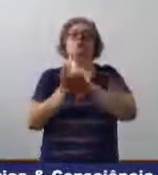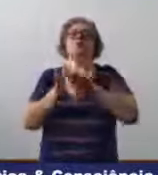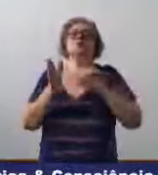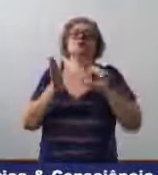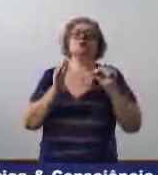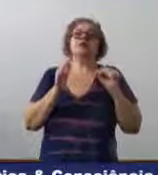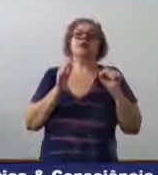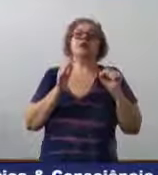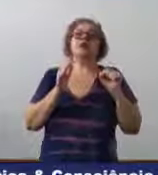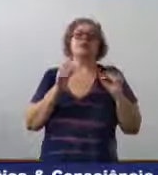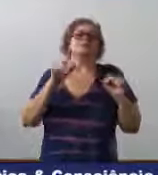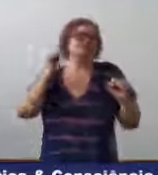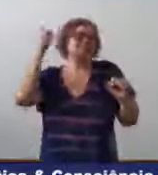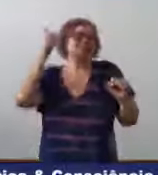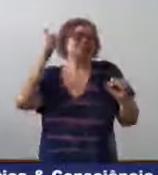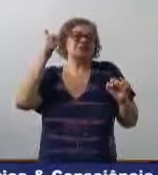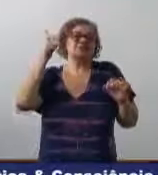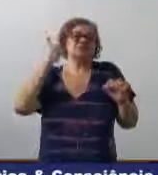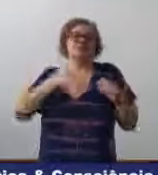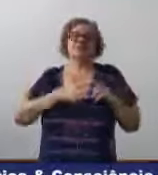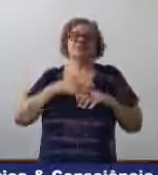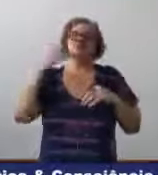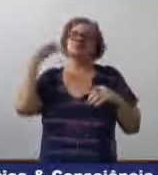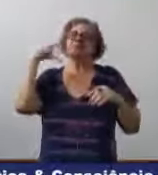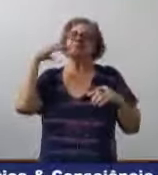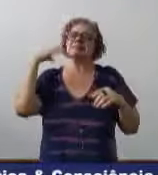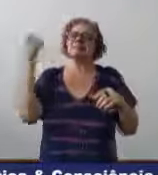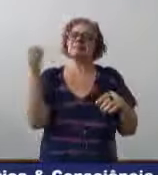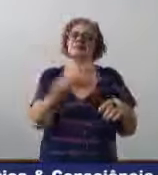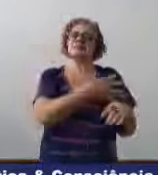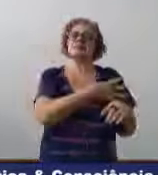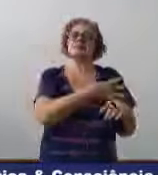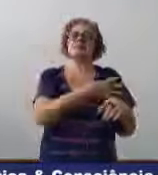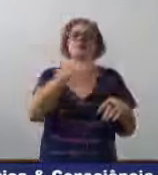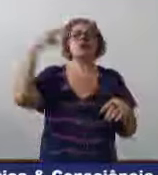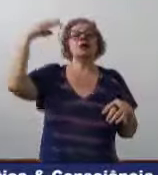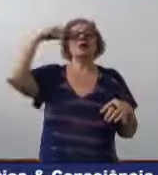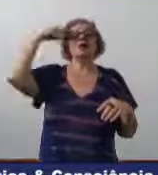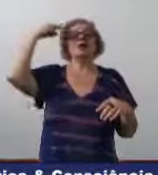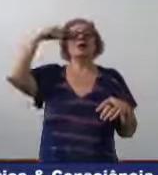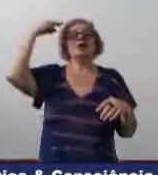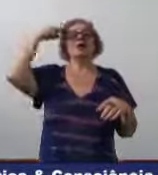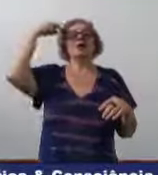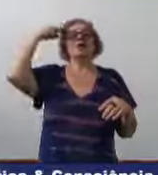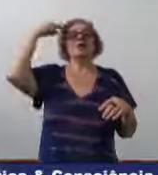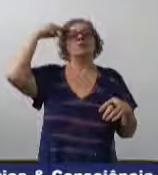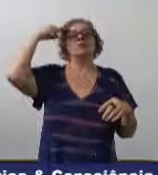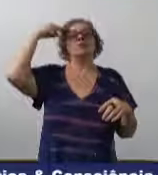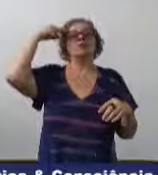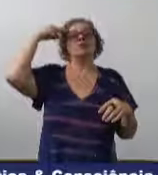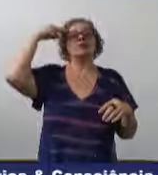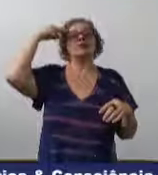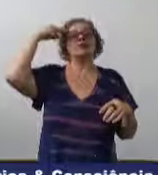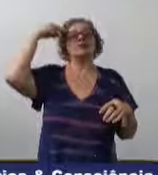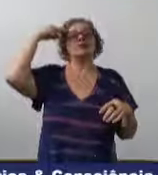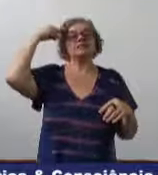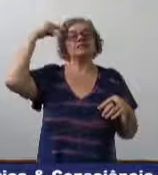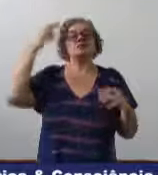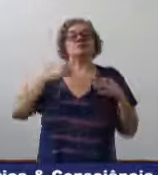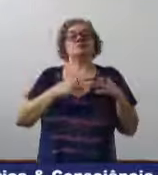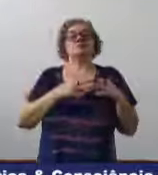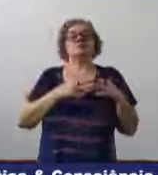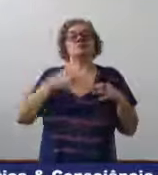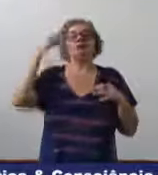chegaram à mais extraordinária conclusão da ciência moderna. É a consciência do observador.